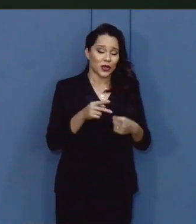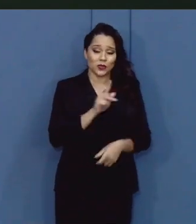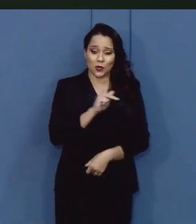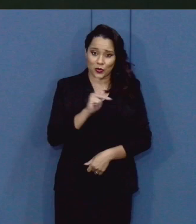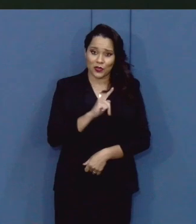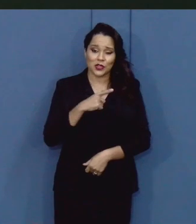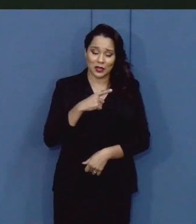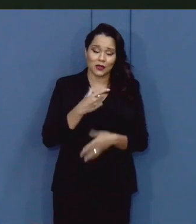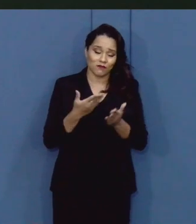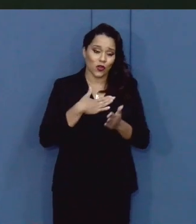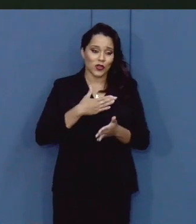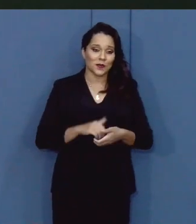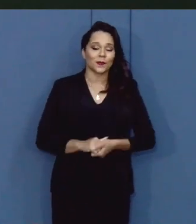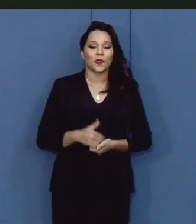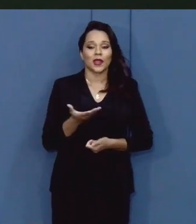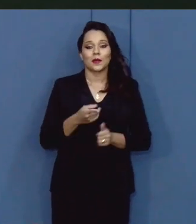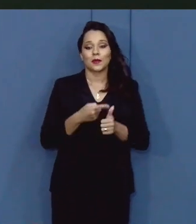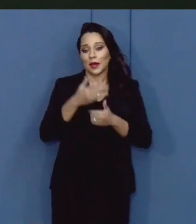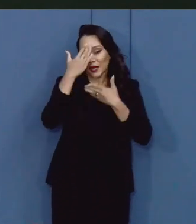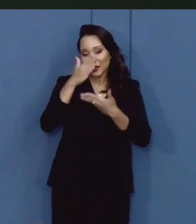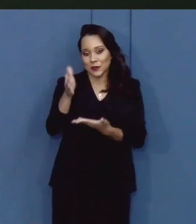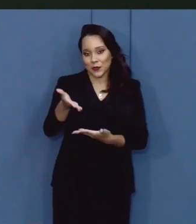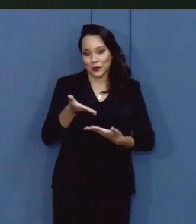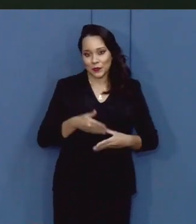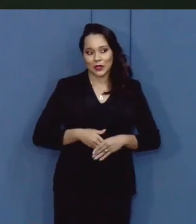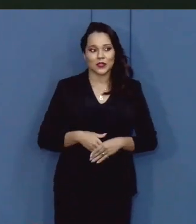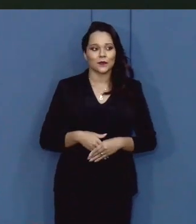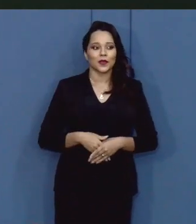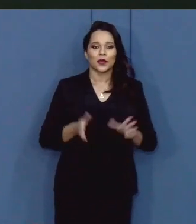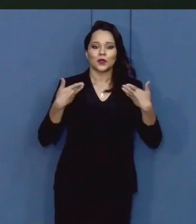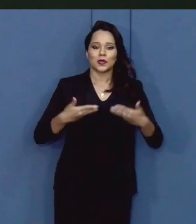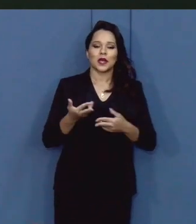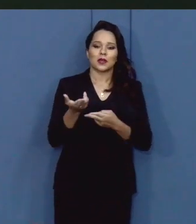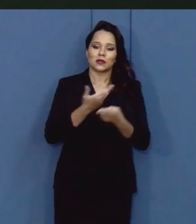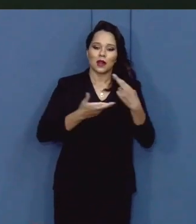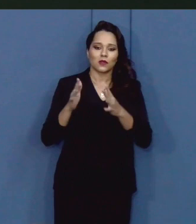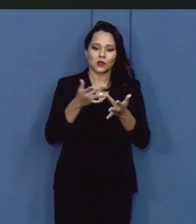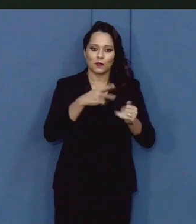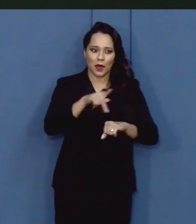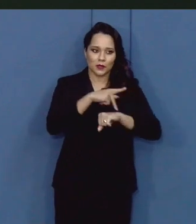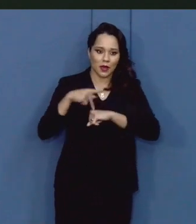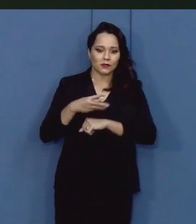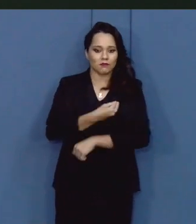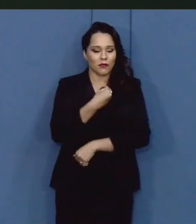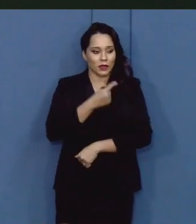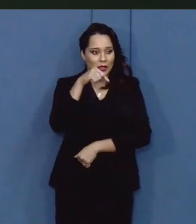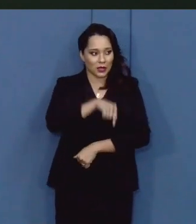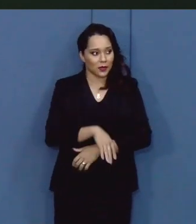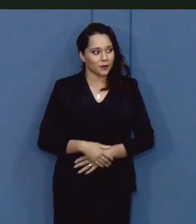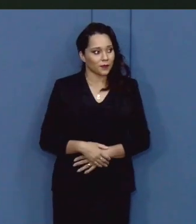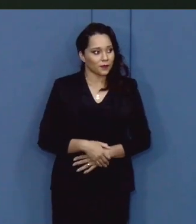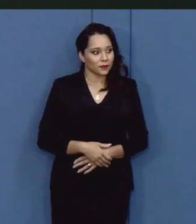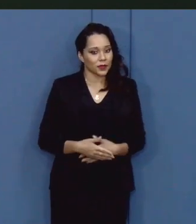como professora, tem essa tendência. Eu queria primeiramente agradecer o convite do Ministério das Relações Exteriores para estar presente aqui.